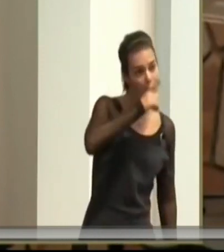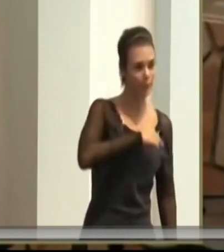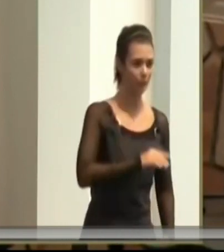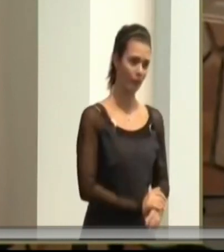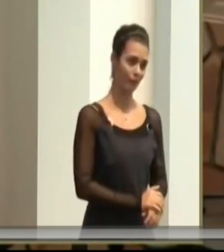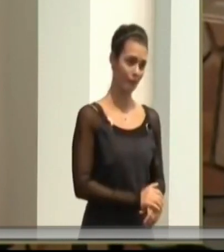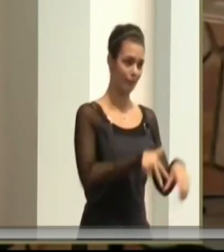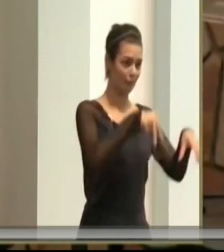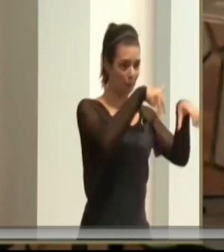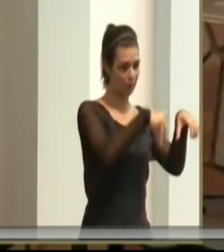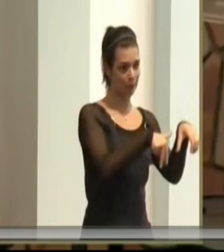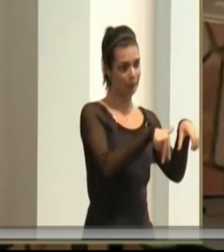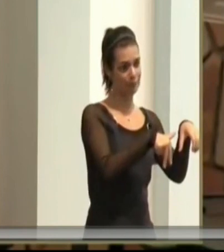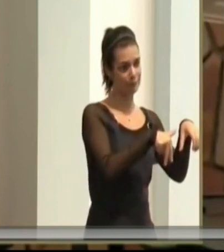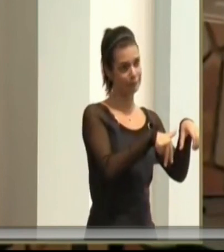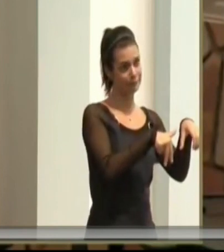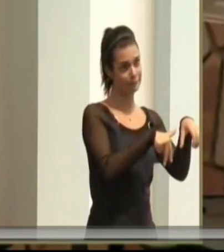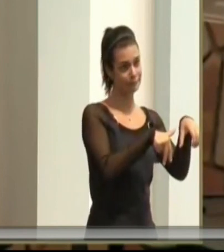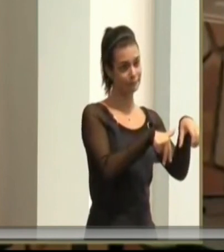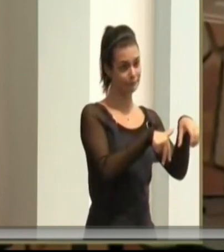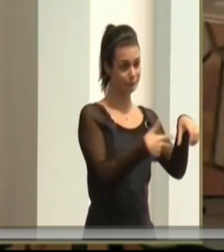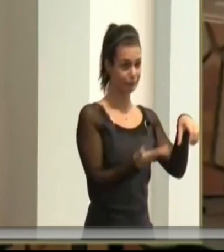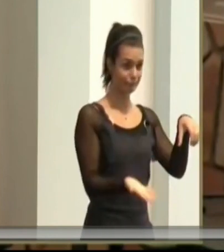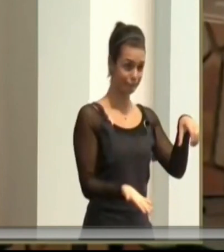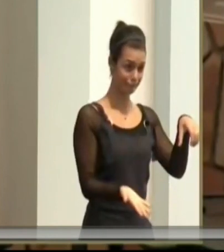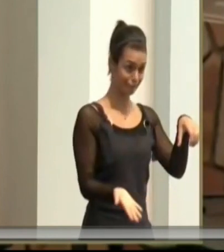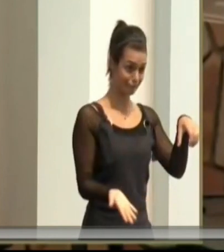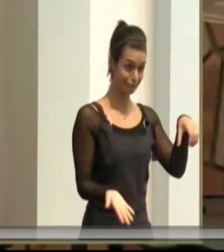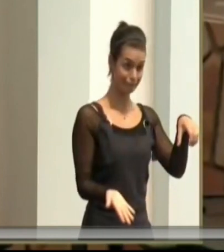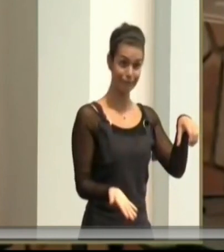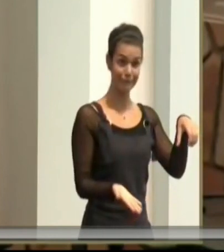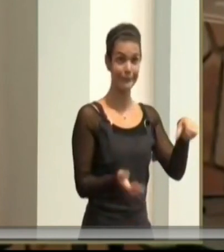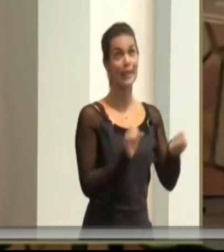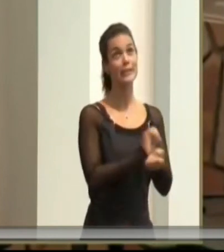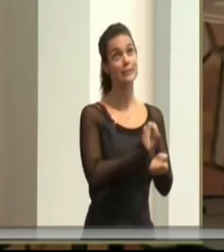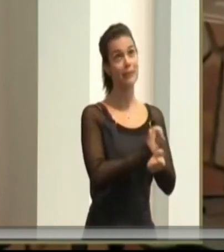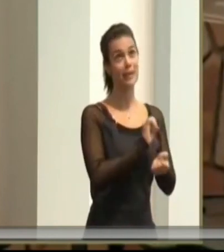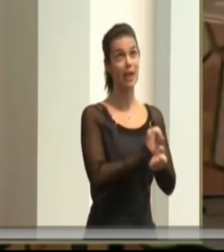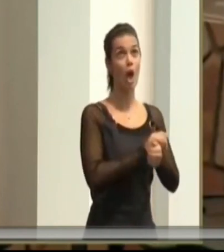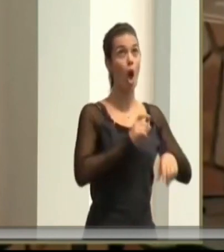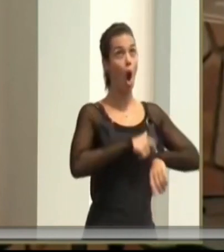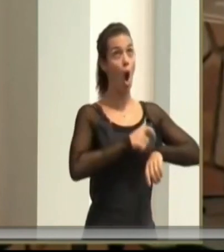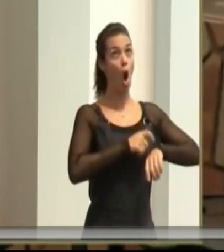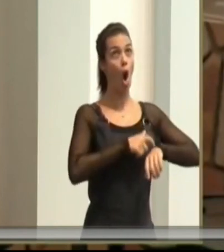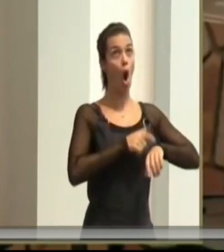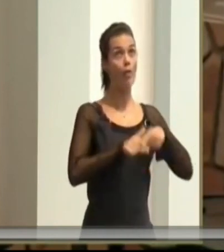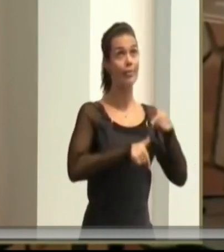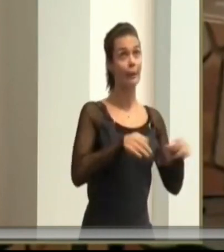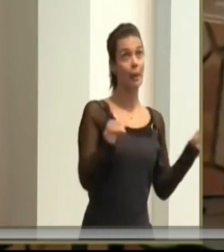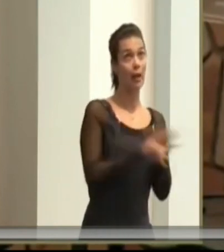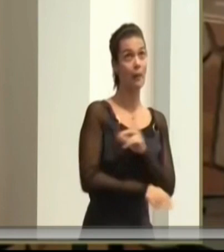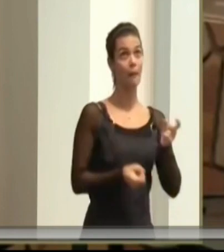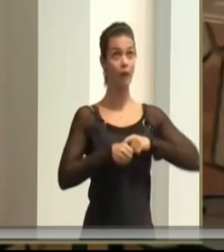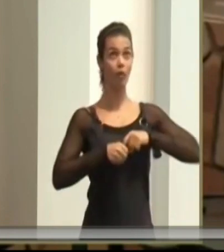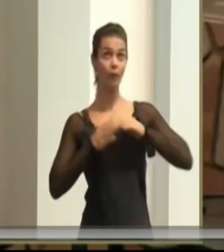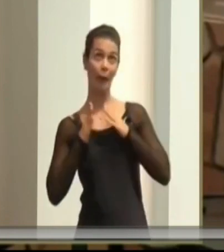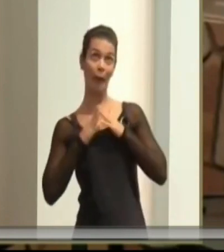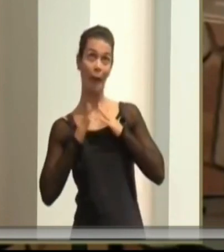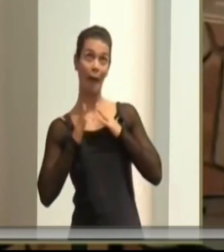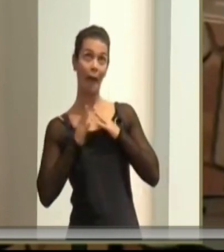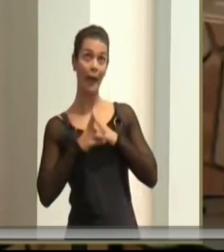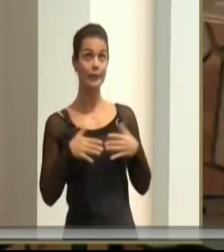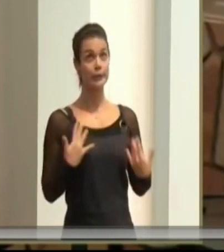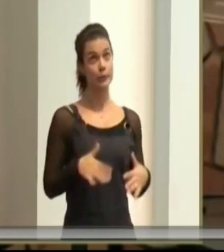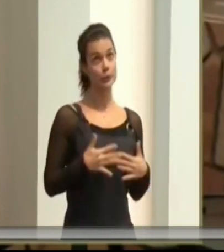puderam acordar cedo hoje como eu, 4:30 da manhã, 5 horas da manhã, percebendo o dia chegando, assim como o pastor Francisco para